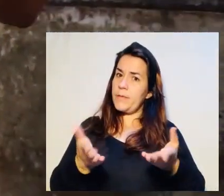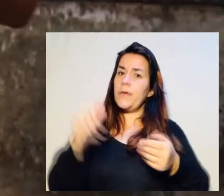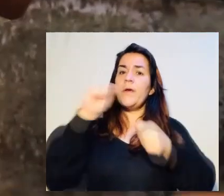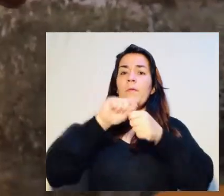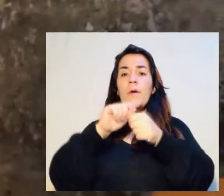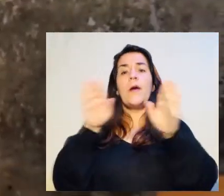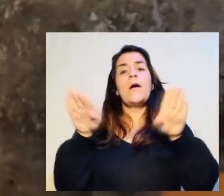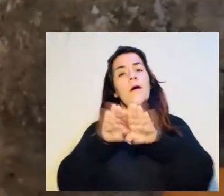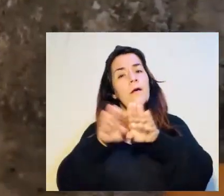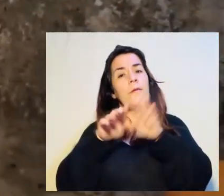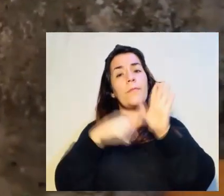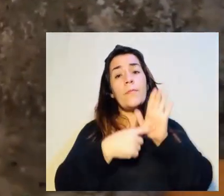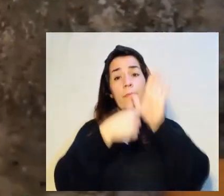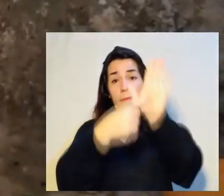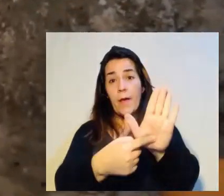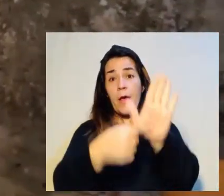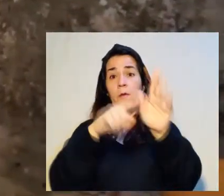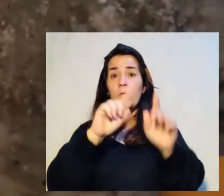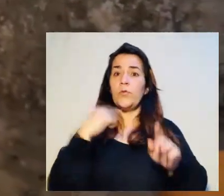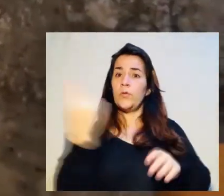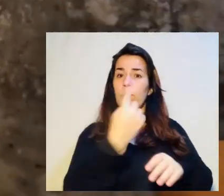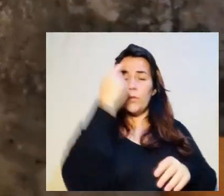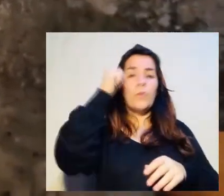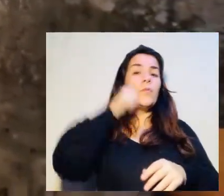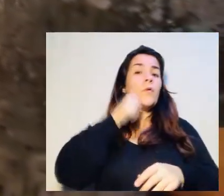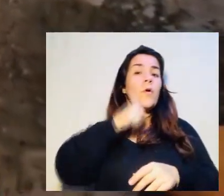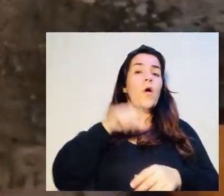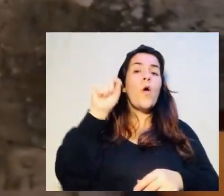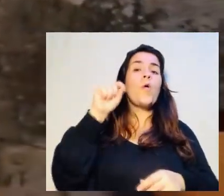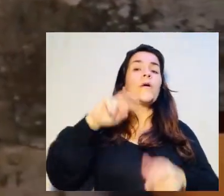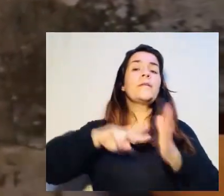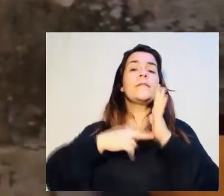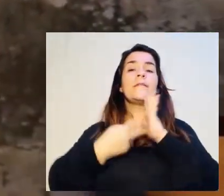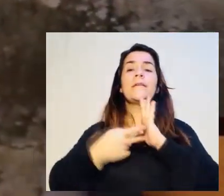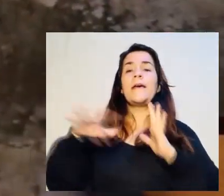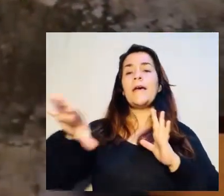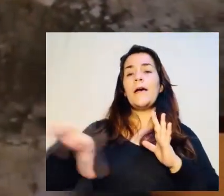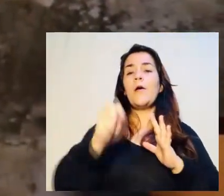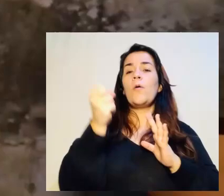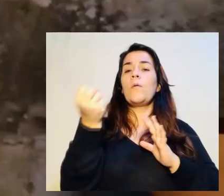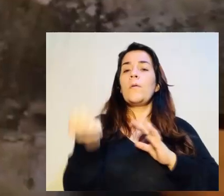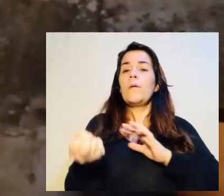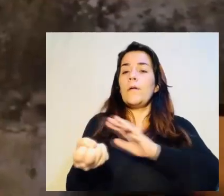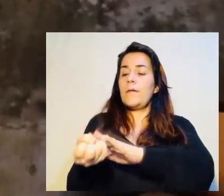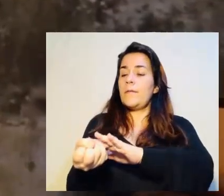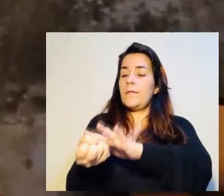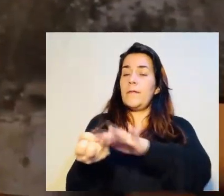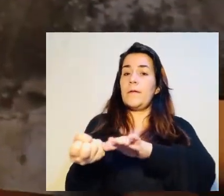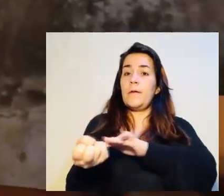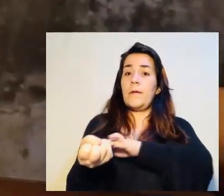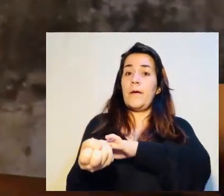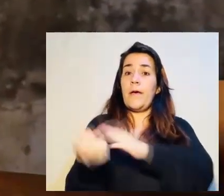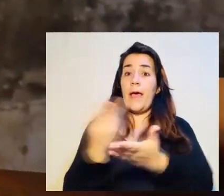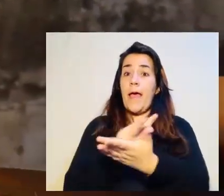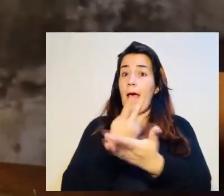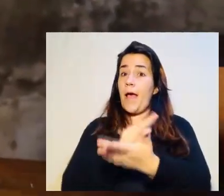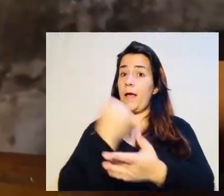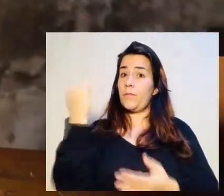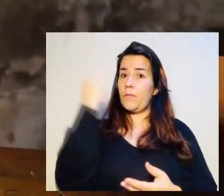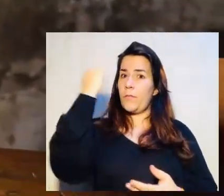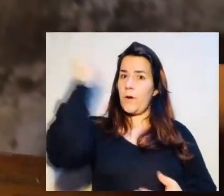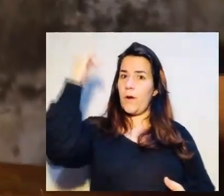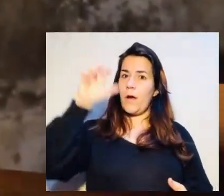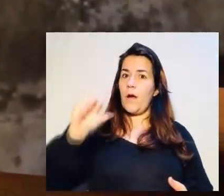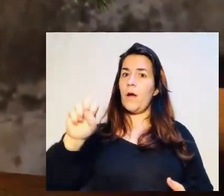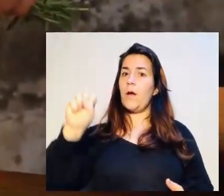Além disso, a gente também mostrou ali para elas o que significava o punhado, né? Para elas não medirem de maneira errada.